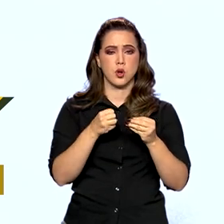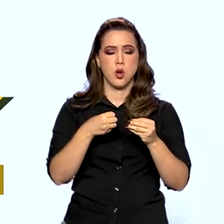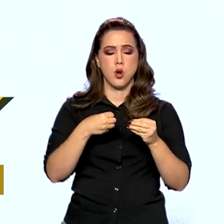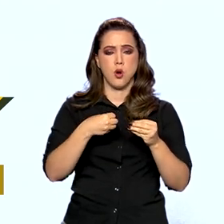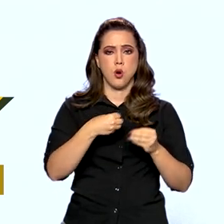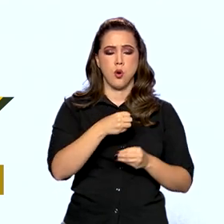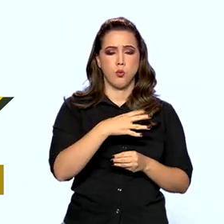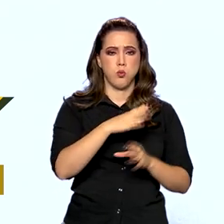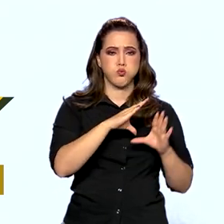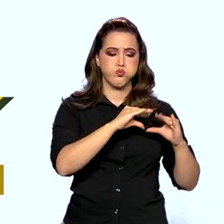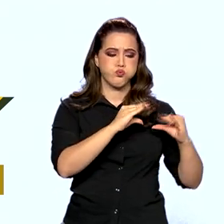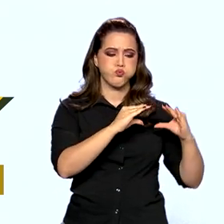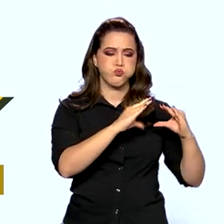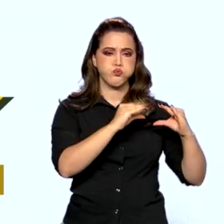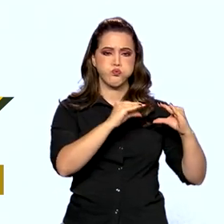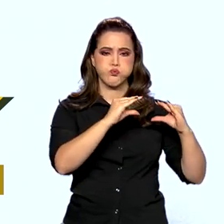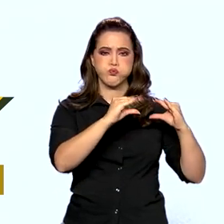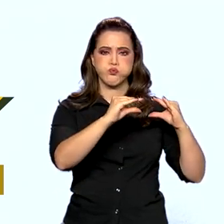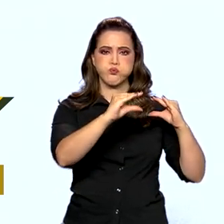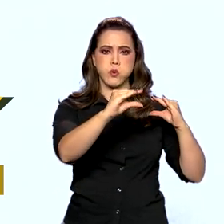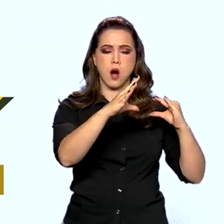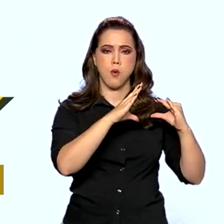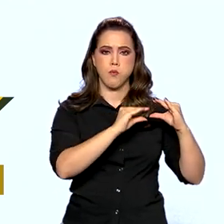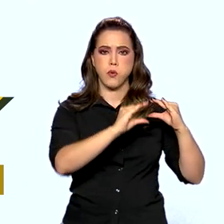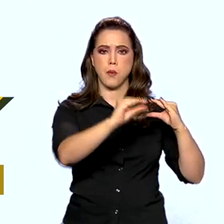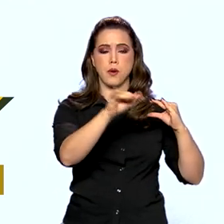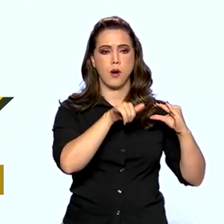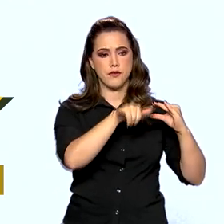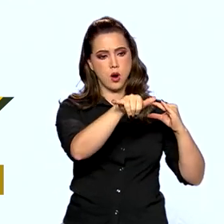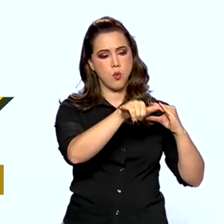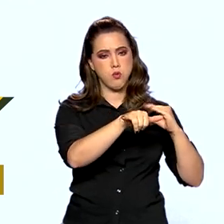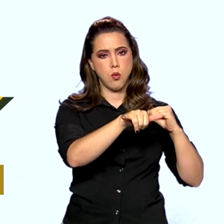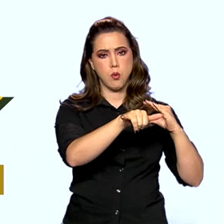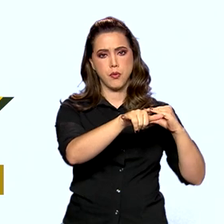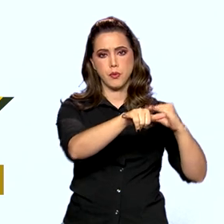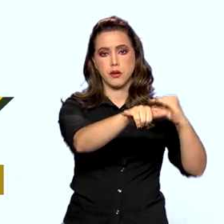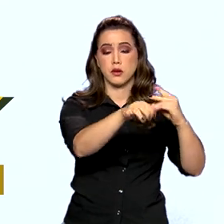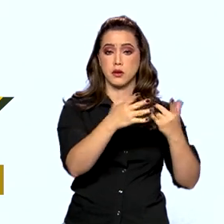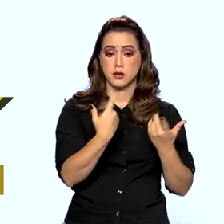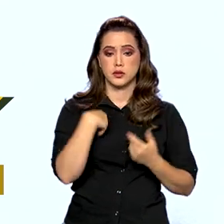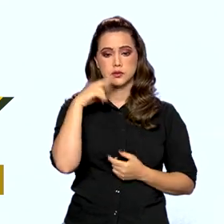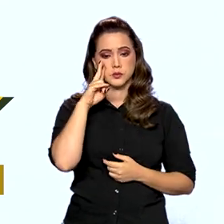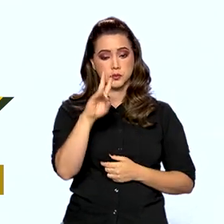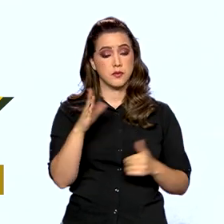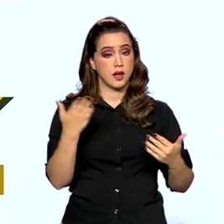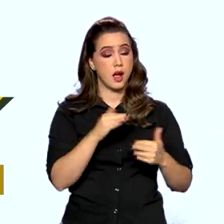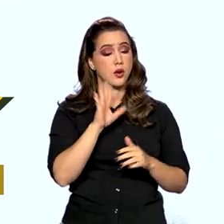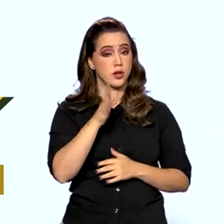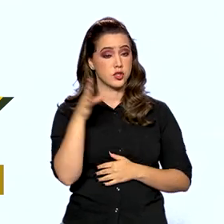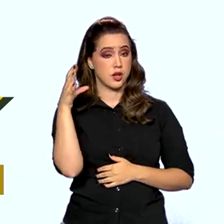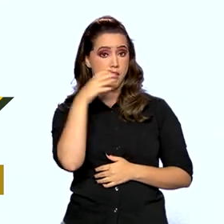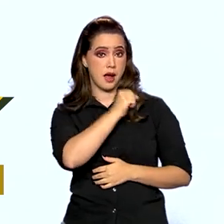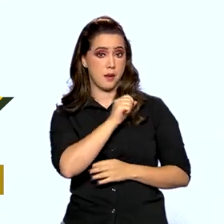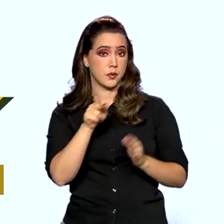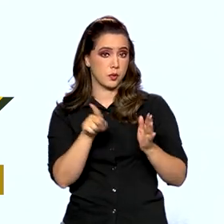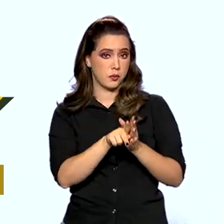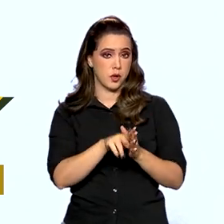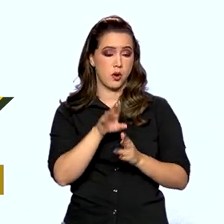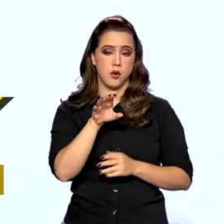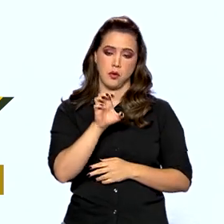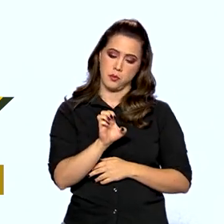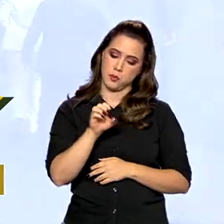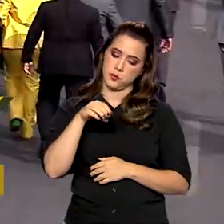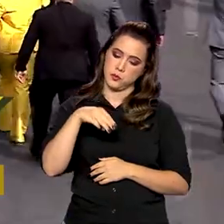conjunto as 7 aeronaves passando numa linha de frente, ela forma essa escrita, né? E isso agora foi automatizado pela Embraer com a